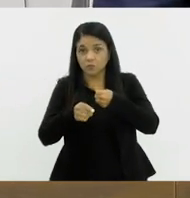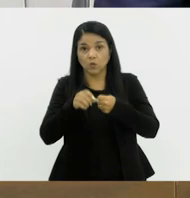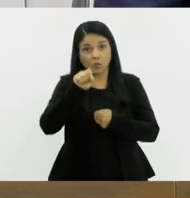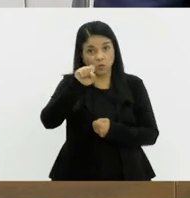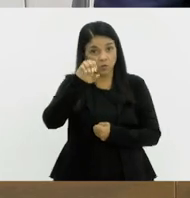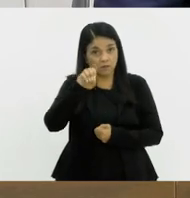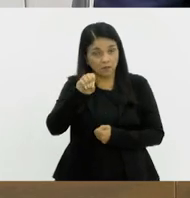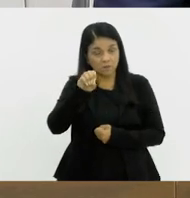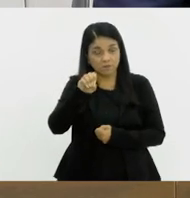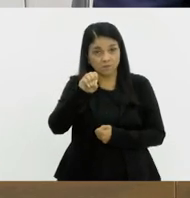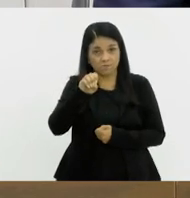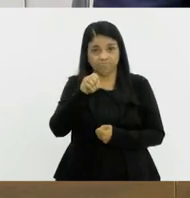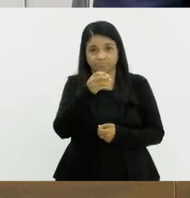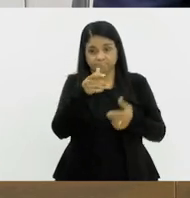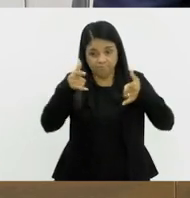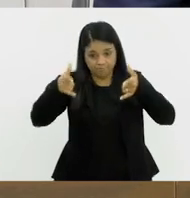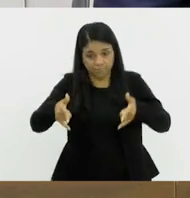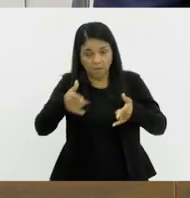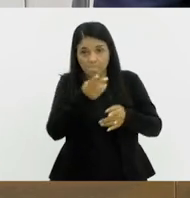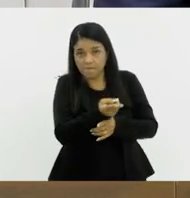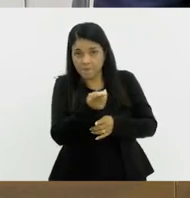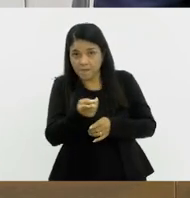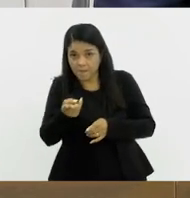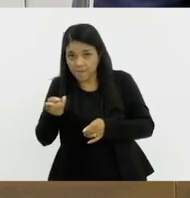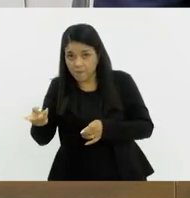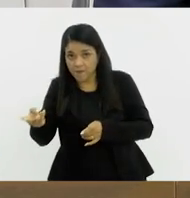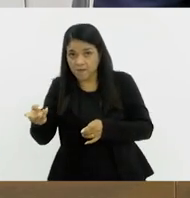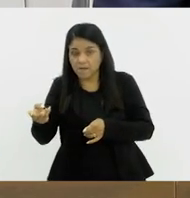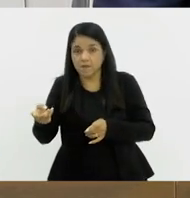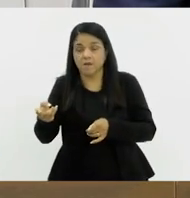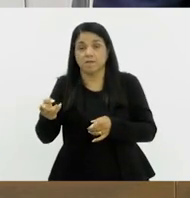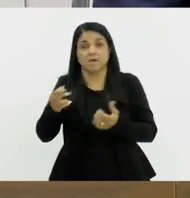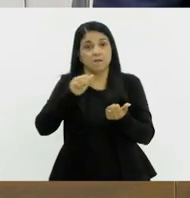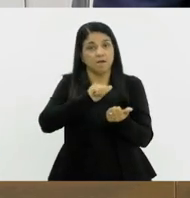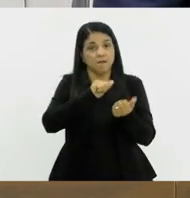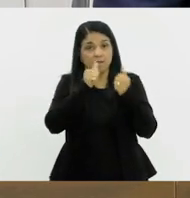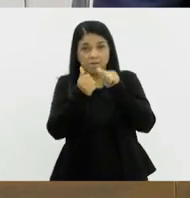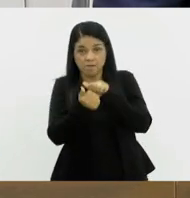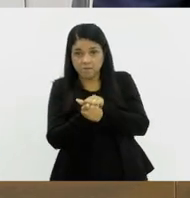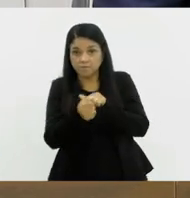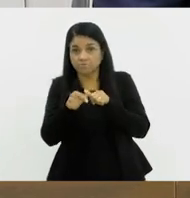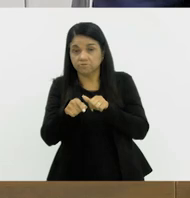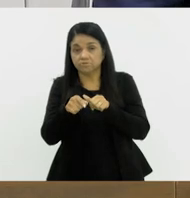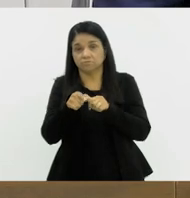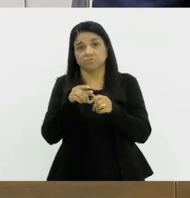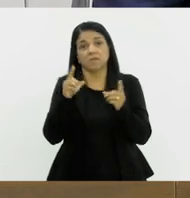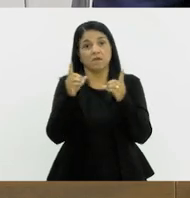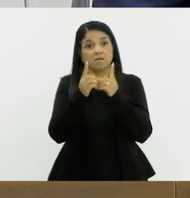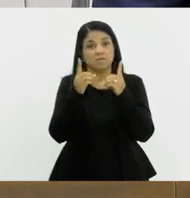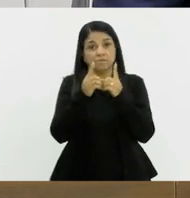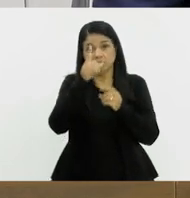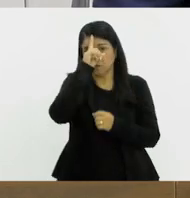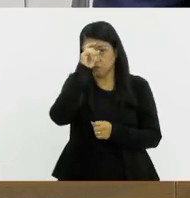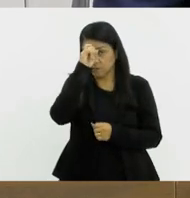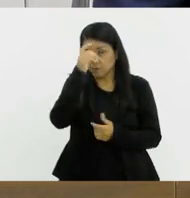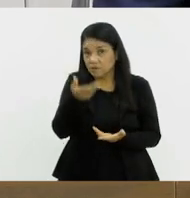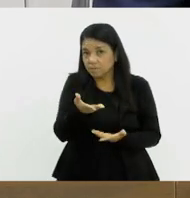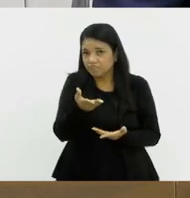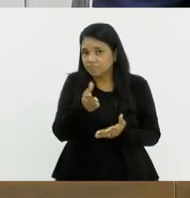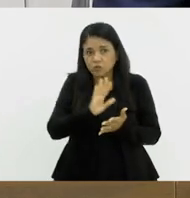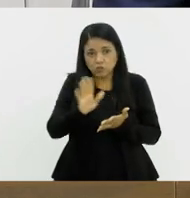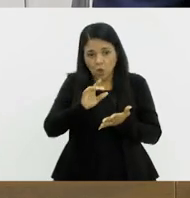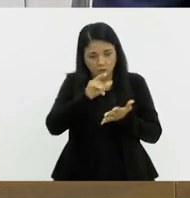leitos hospitalares, ó, capacidade instalada da assistência hospitalar. Tudo bem, é só a gente dizer